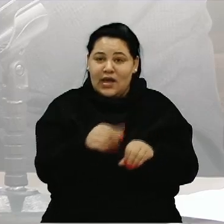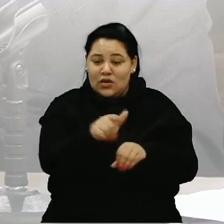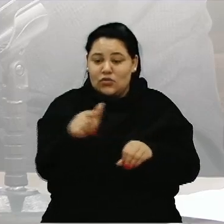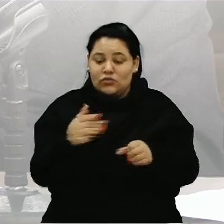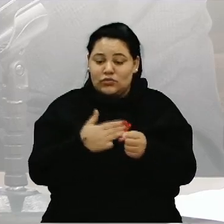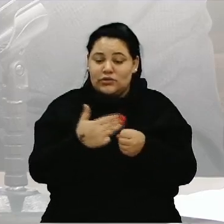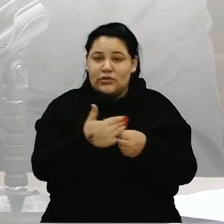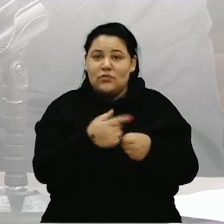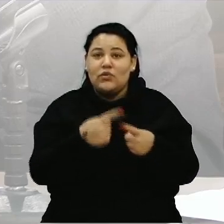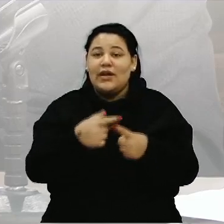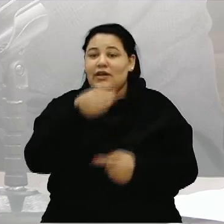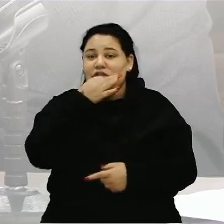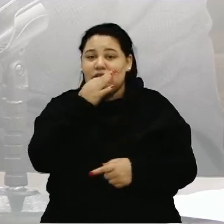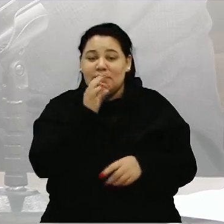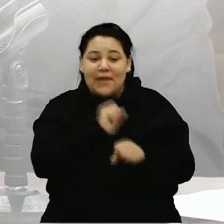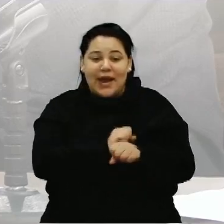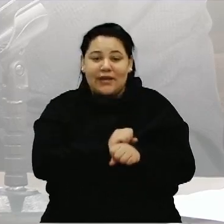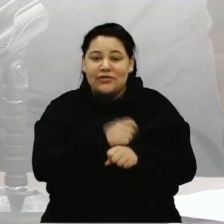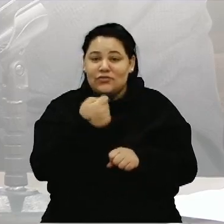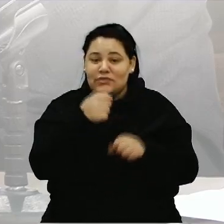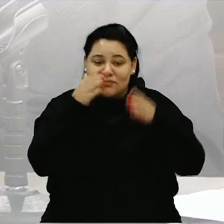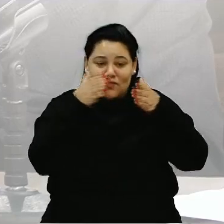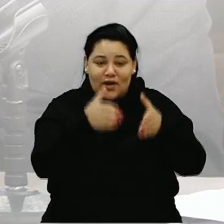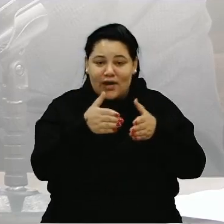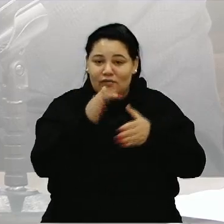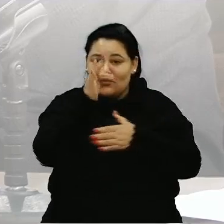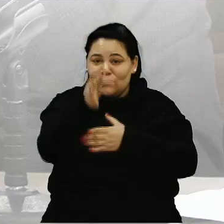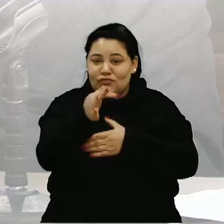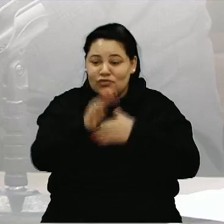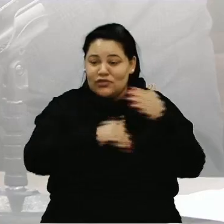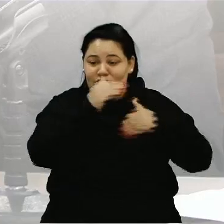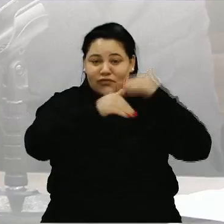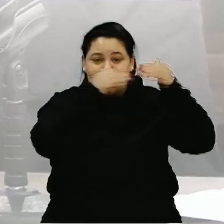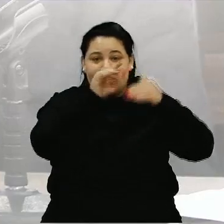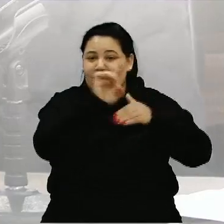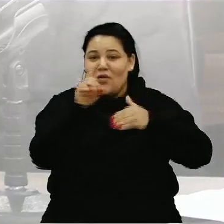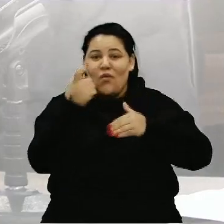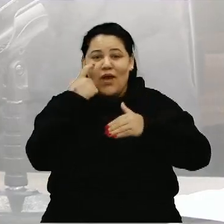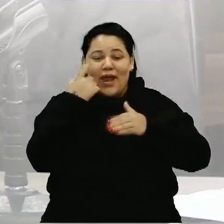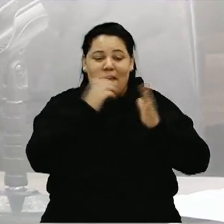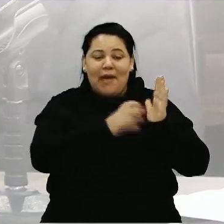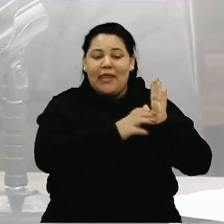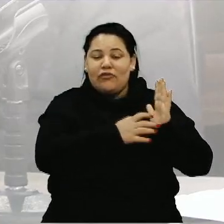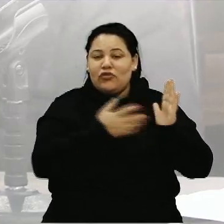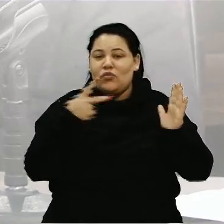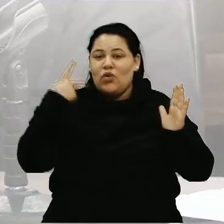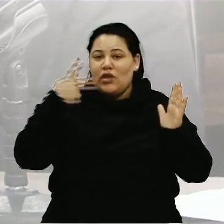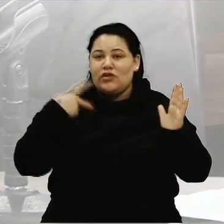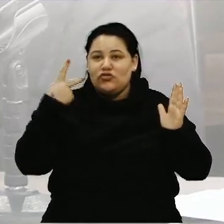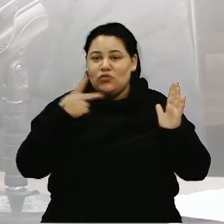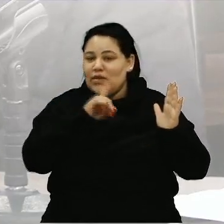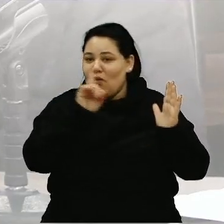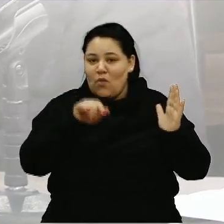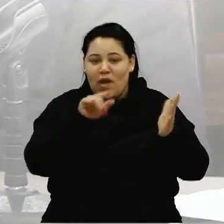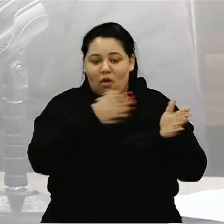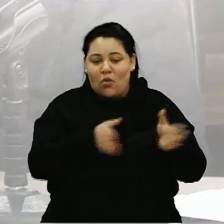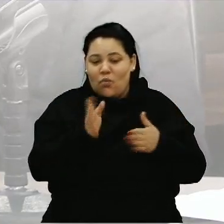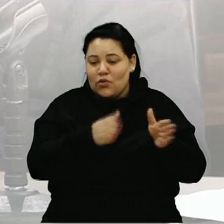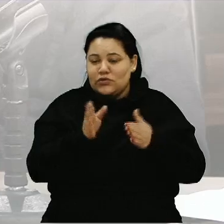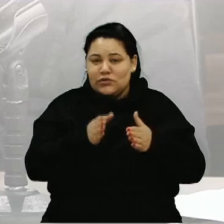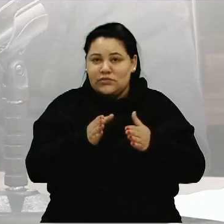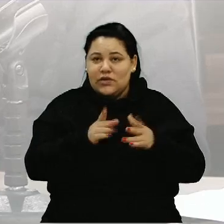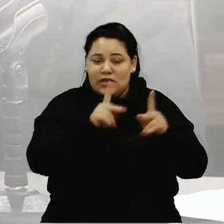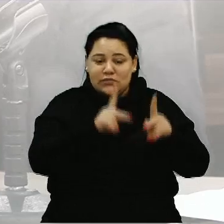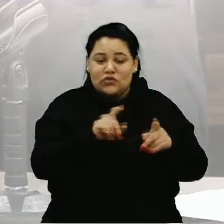Né? Então, nós precisamos olhar o futuro, avançar. Né? Não olhar cores partidárias. E ali não é um local só de produção. As pessoas estão indo ali